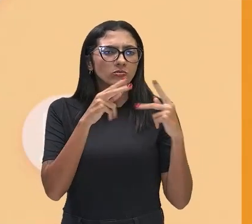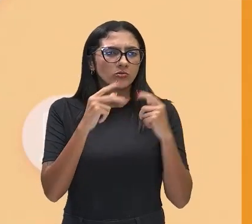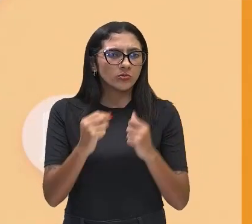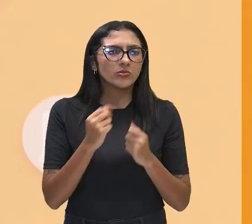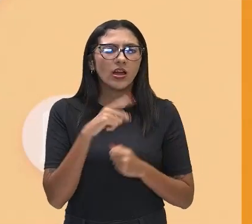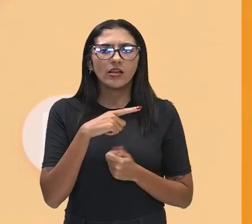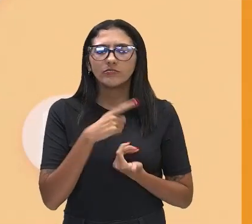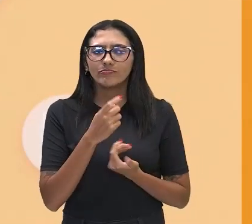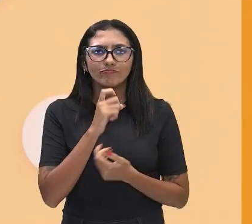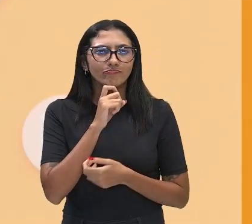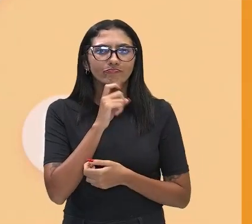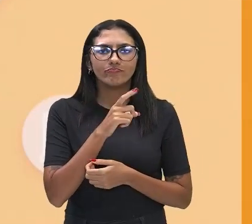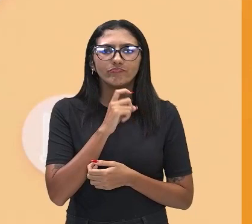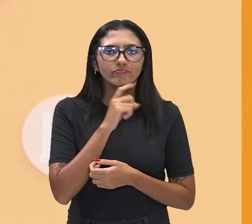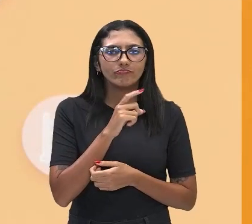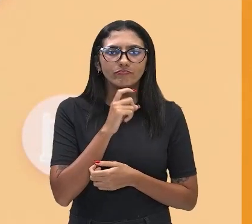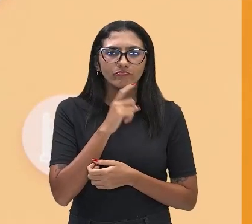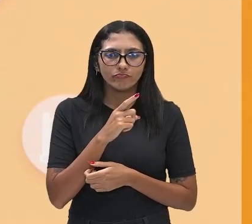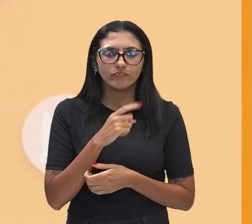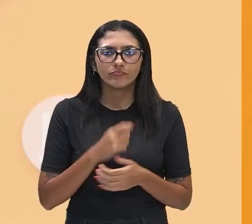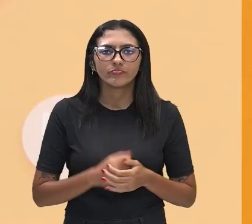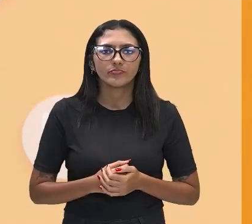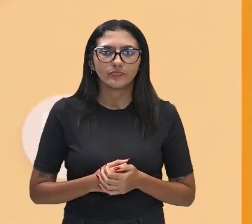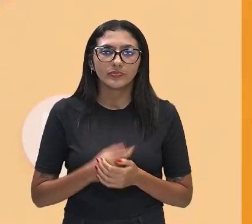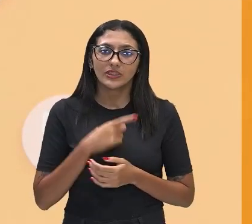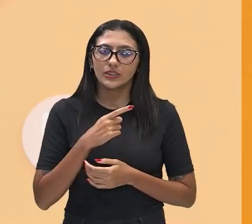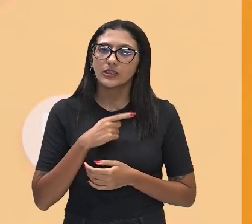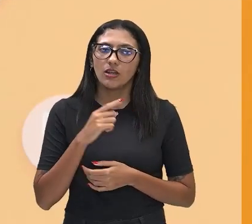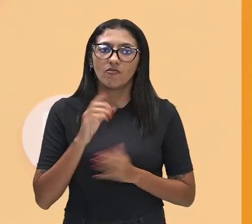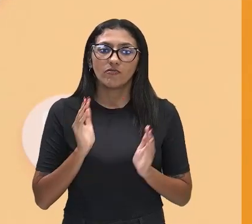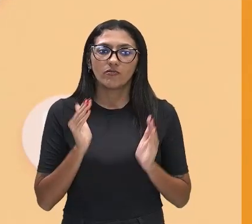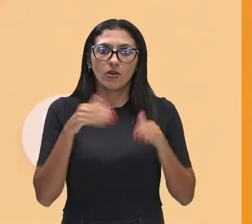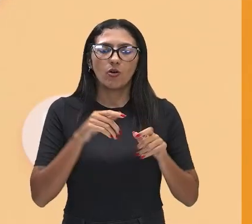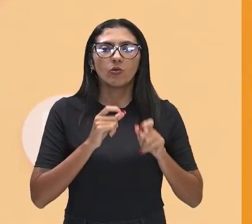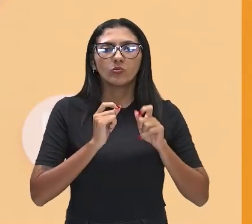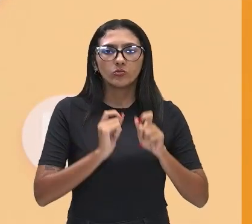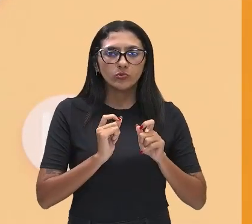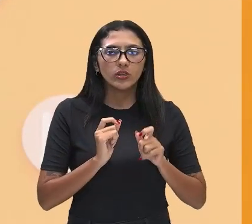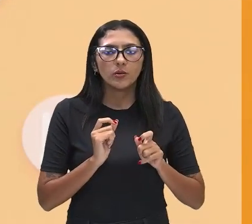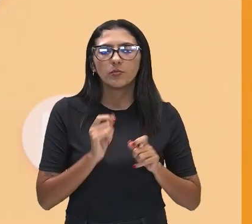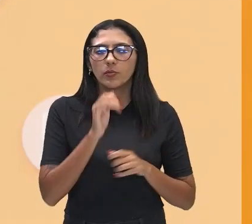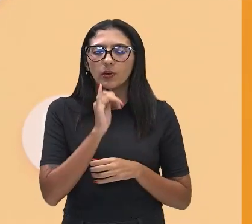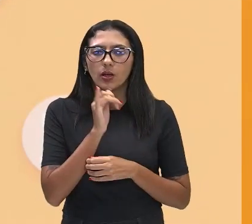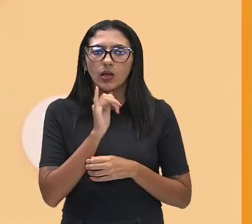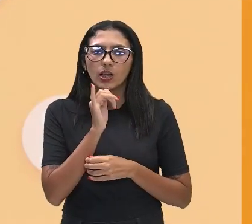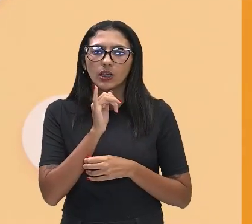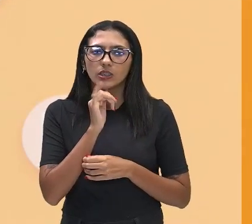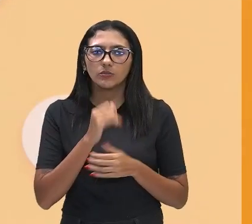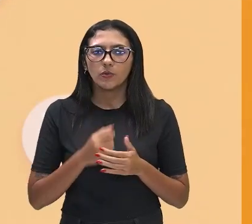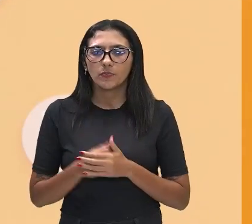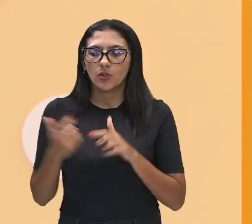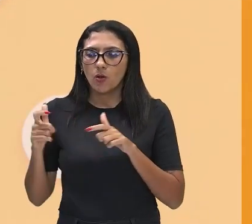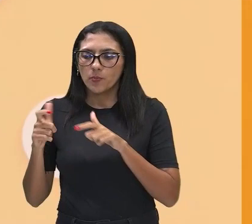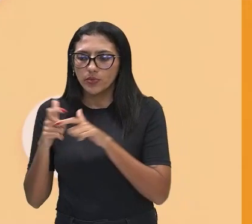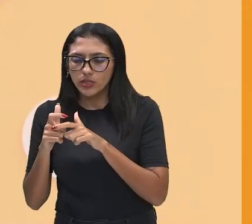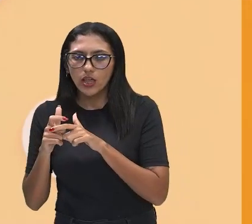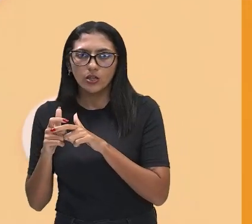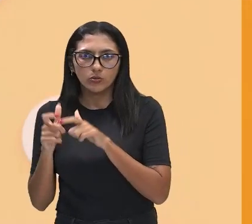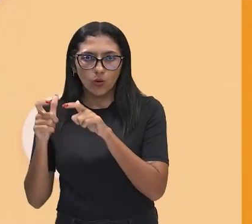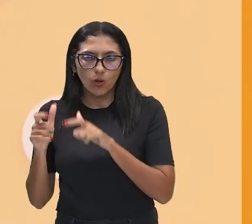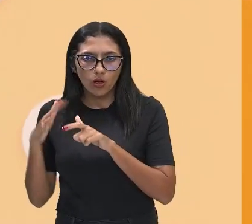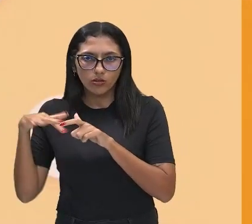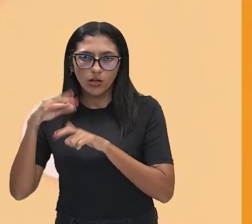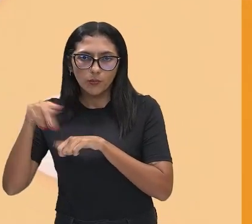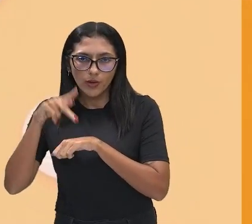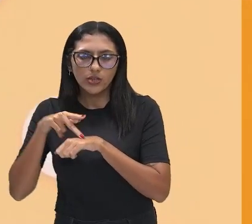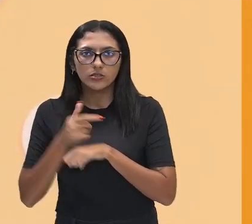ser tão... Nós estamos falando de exclusividade, tá? Estamos falando da concorrência do pequeno com o grande. E aí acaba